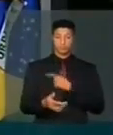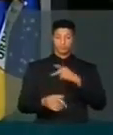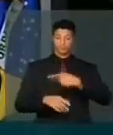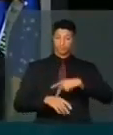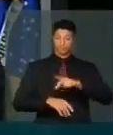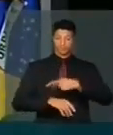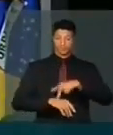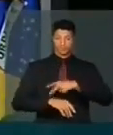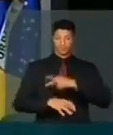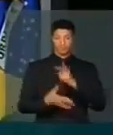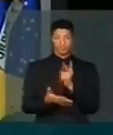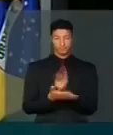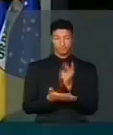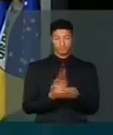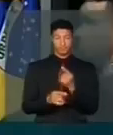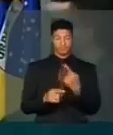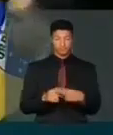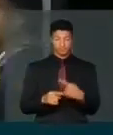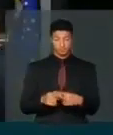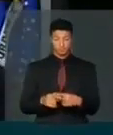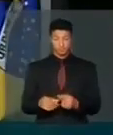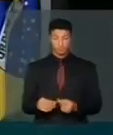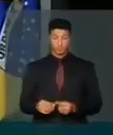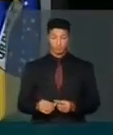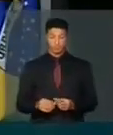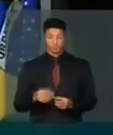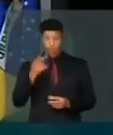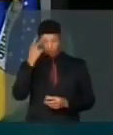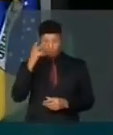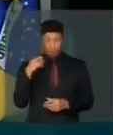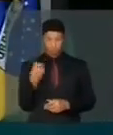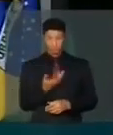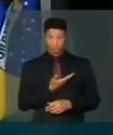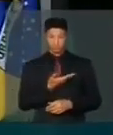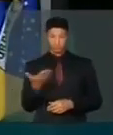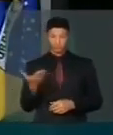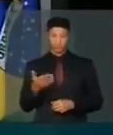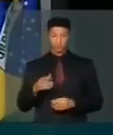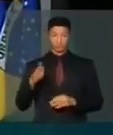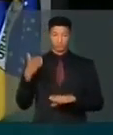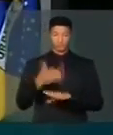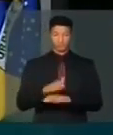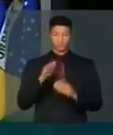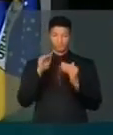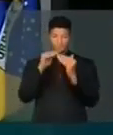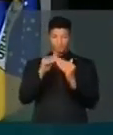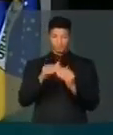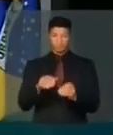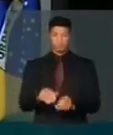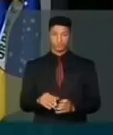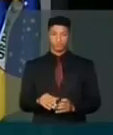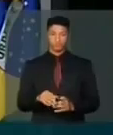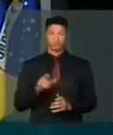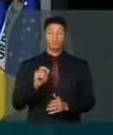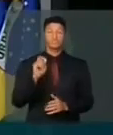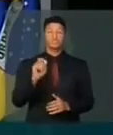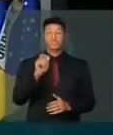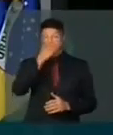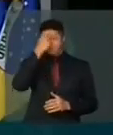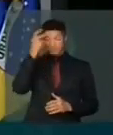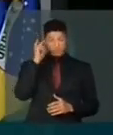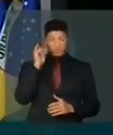país. Mesmo porque, e para a gente ser direto e objetivo,